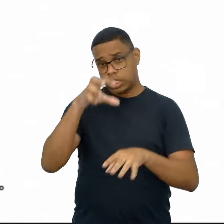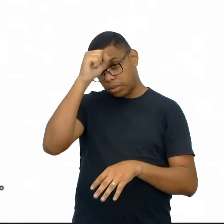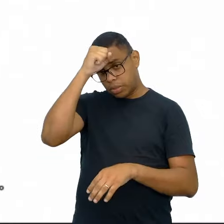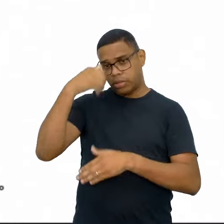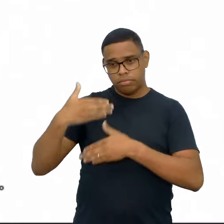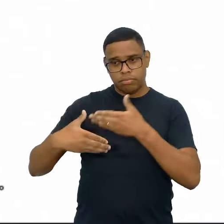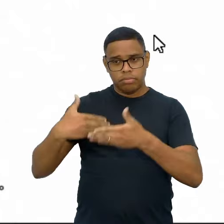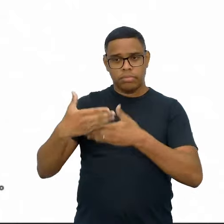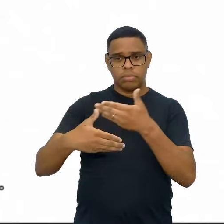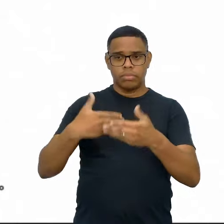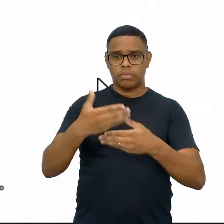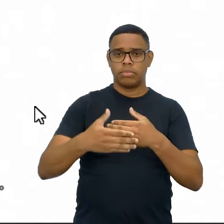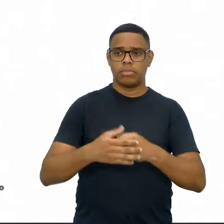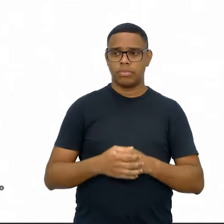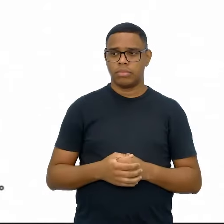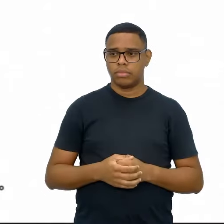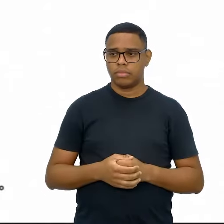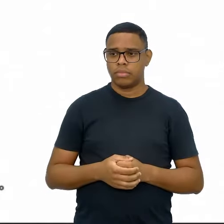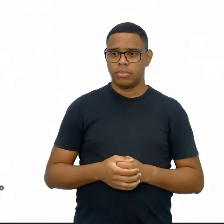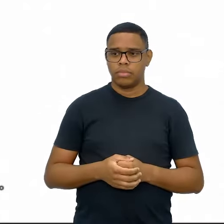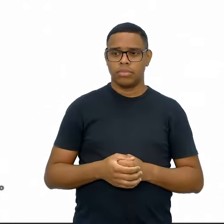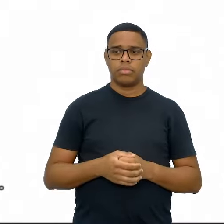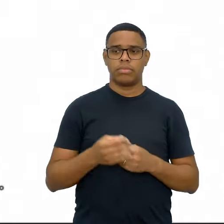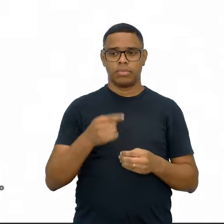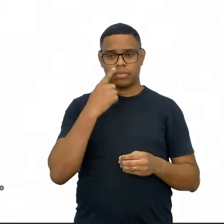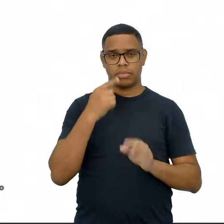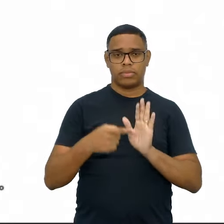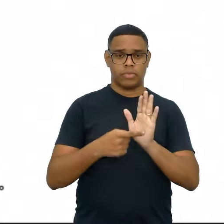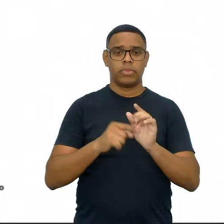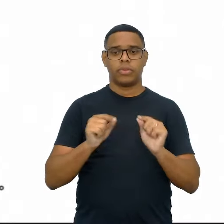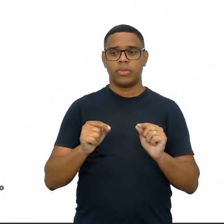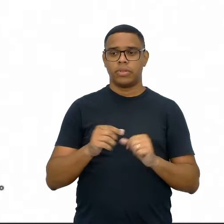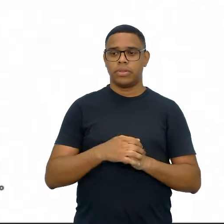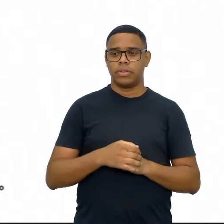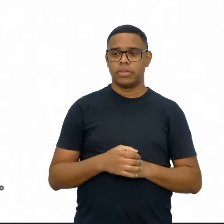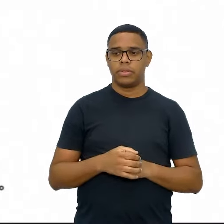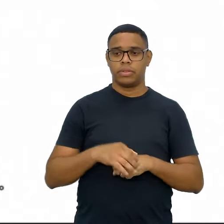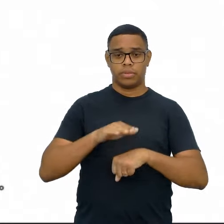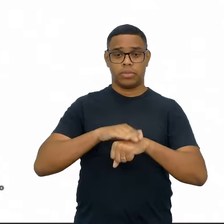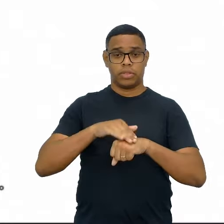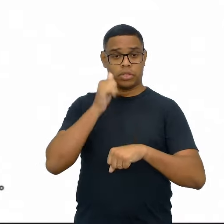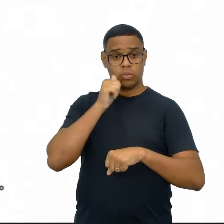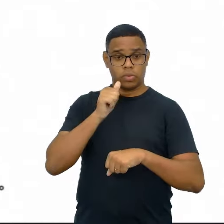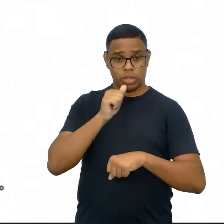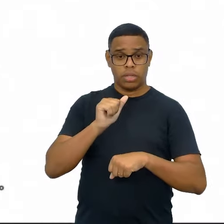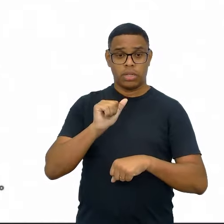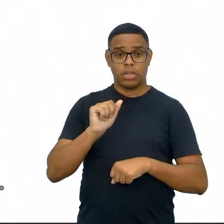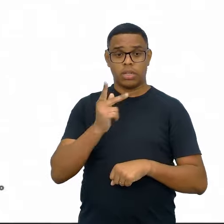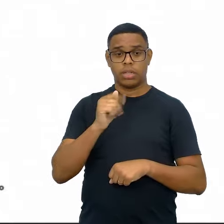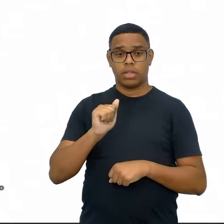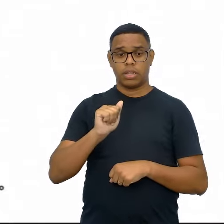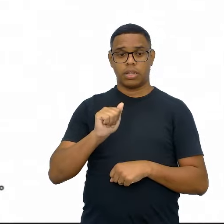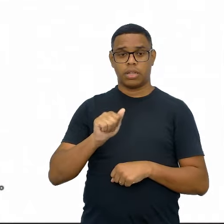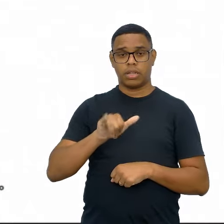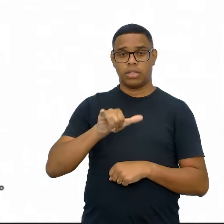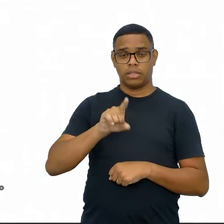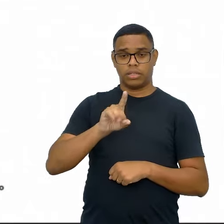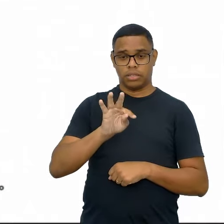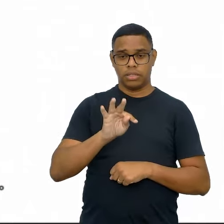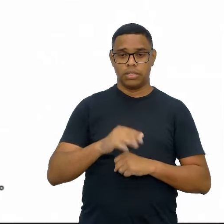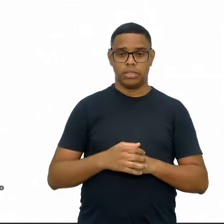ensino-aprendizagem. O destaque, ele foi feito por uma autora chamada Edith,